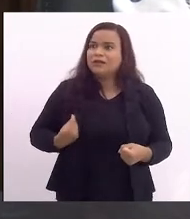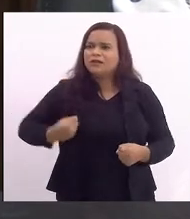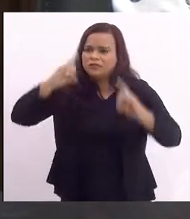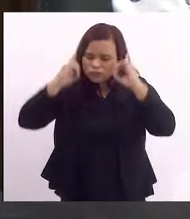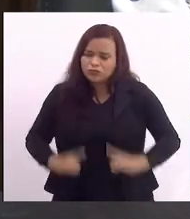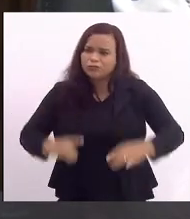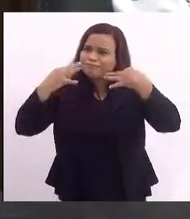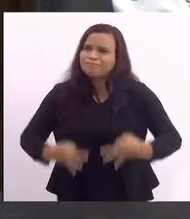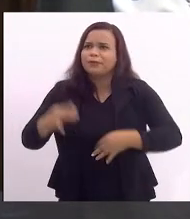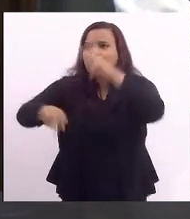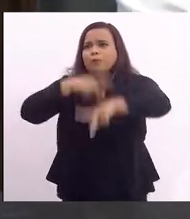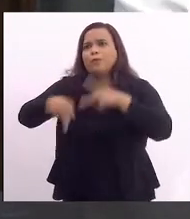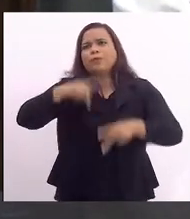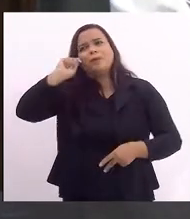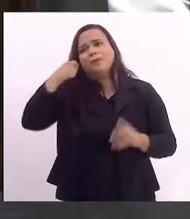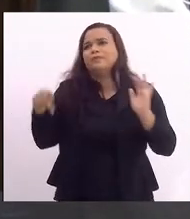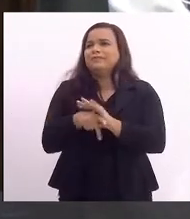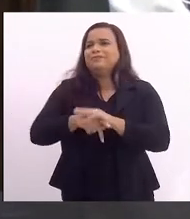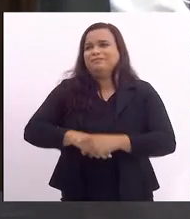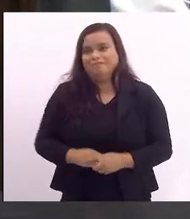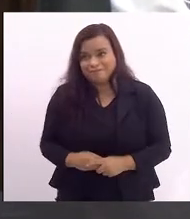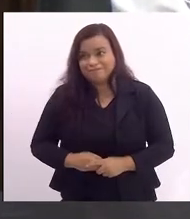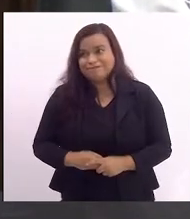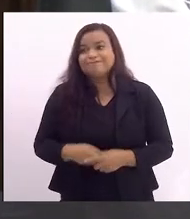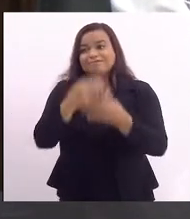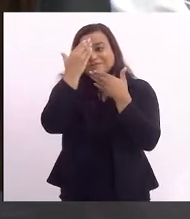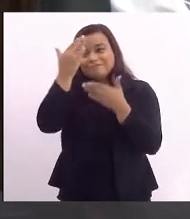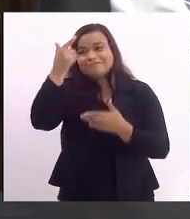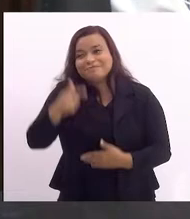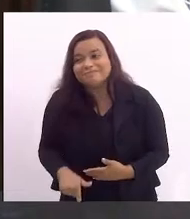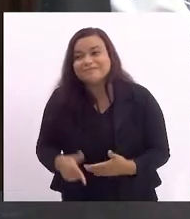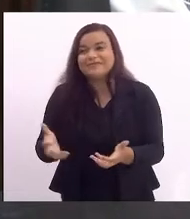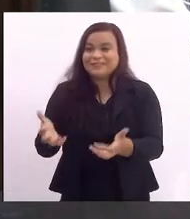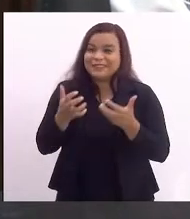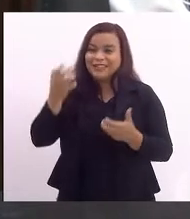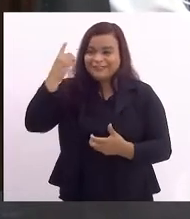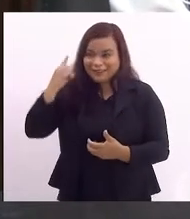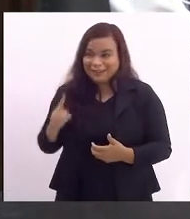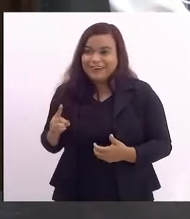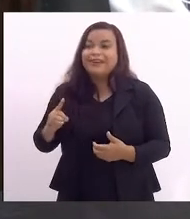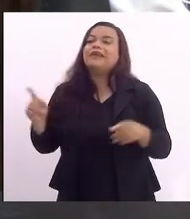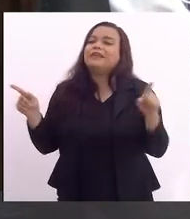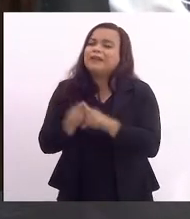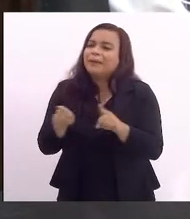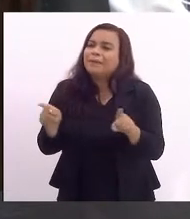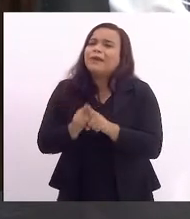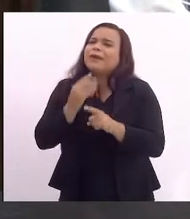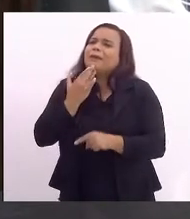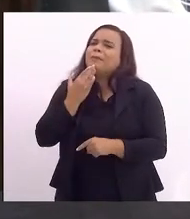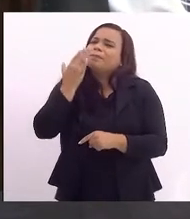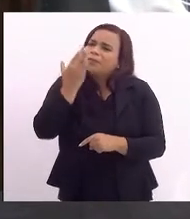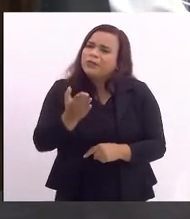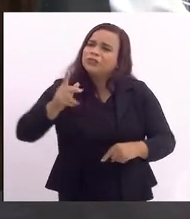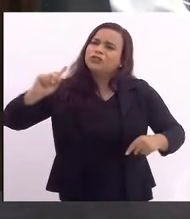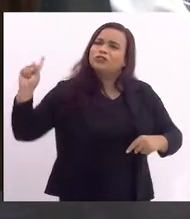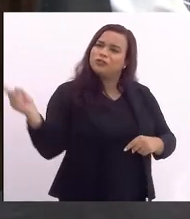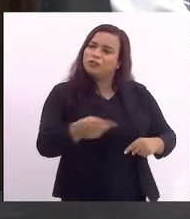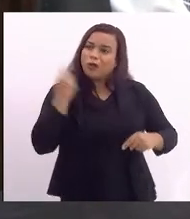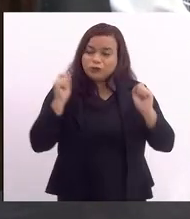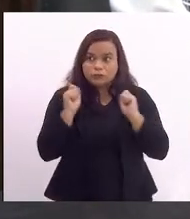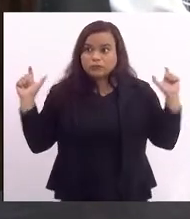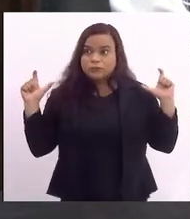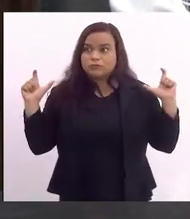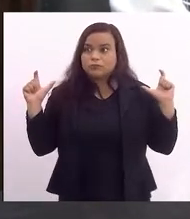para toda a população preta. Queria agradecer mais uma vez, Dani, e pedir que estejamos, sim, em